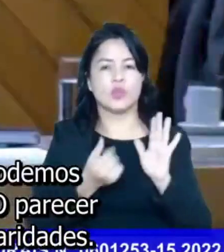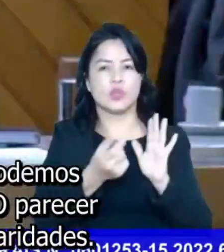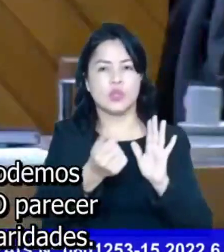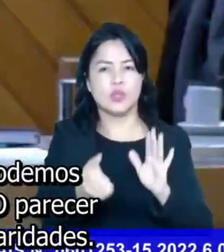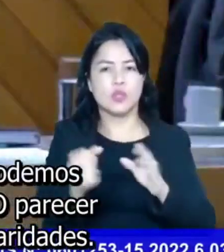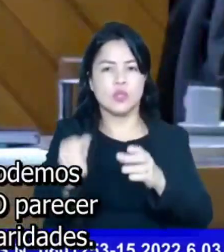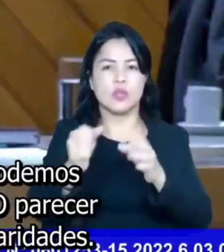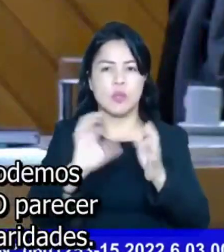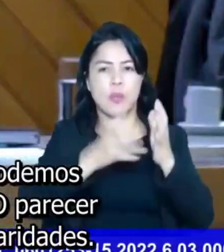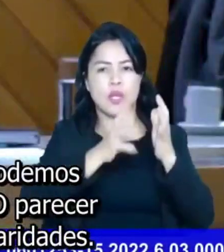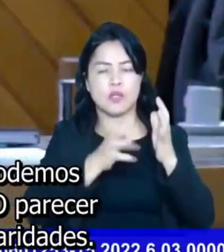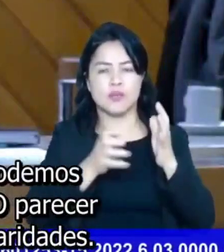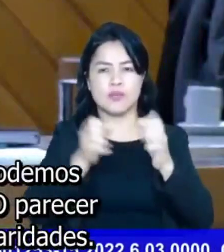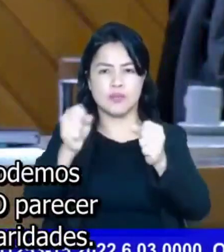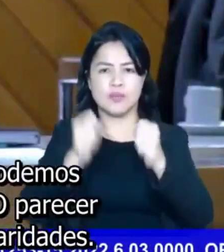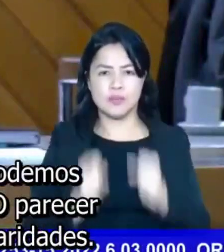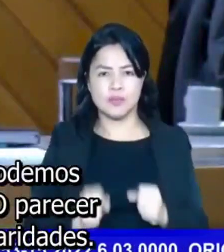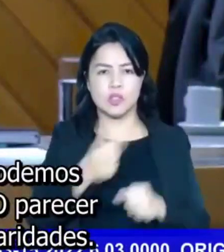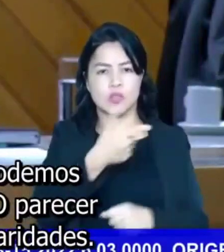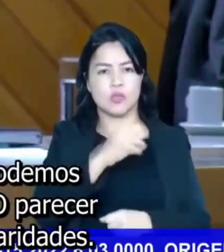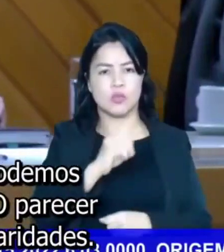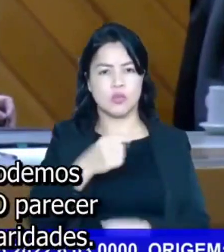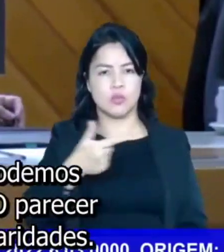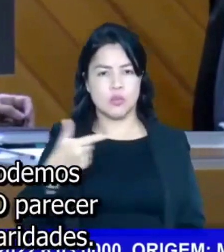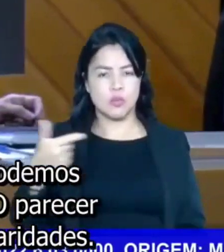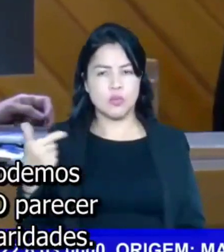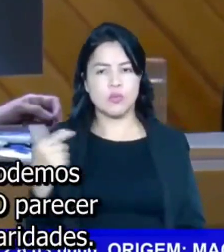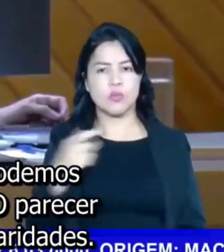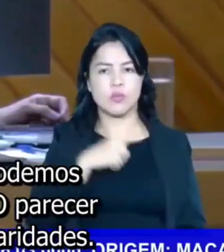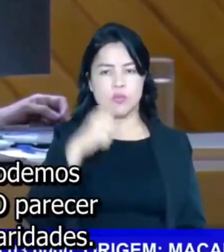às campanhas das eleições de 2022. À sua mesa, doutora Paola, fazendo a